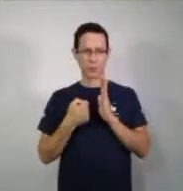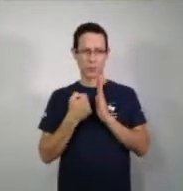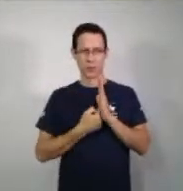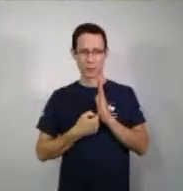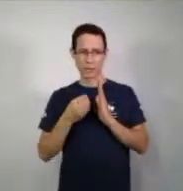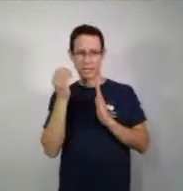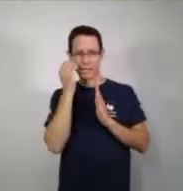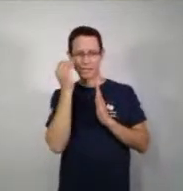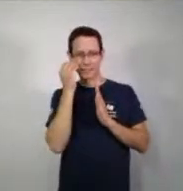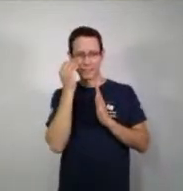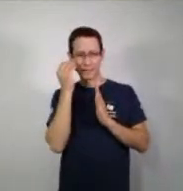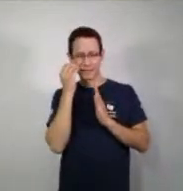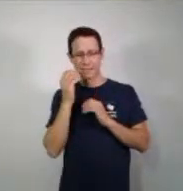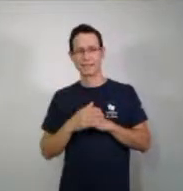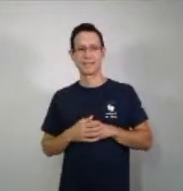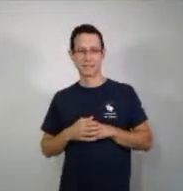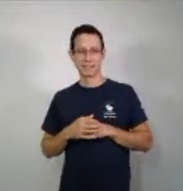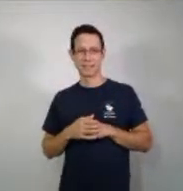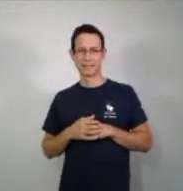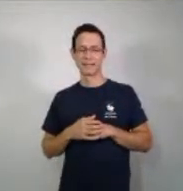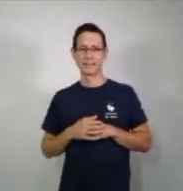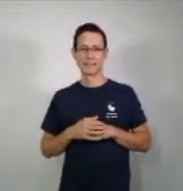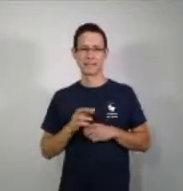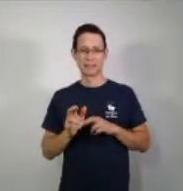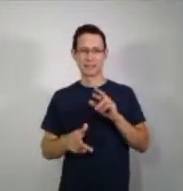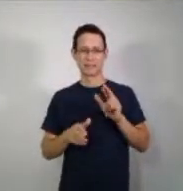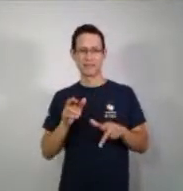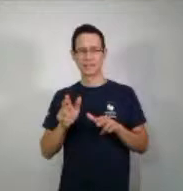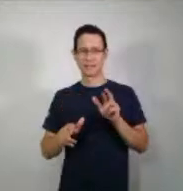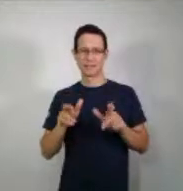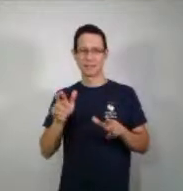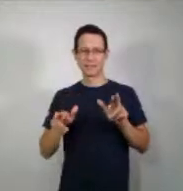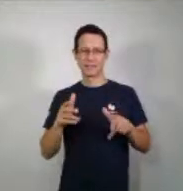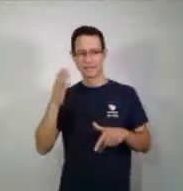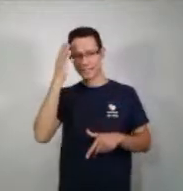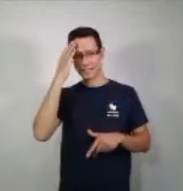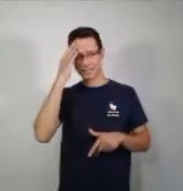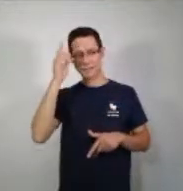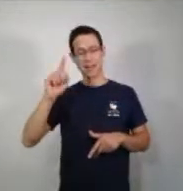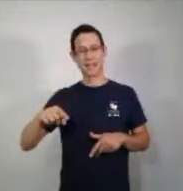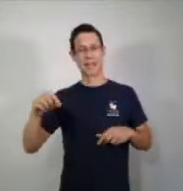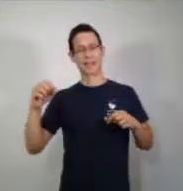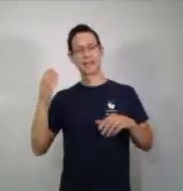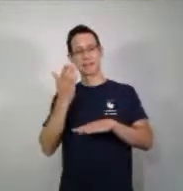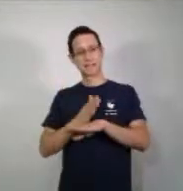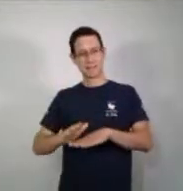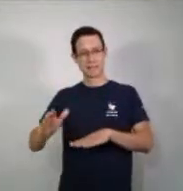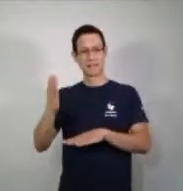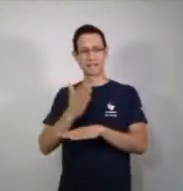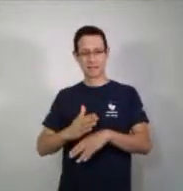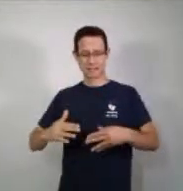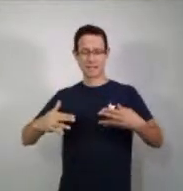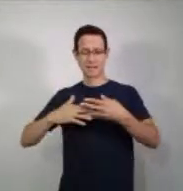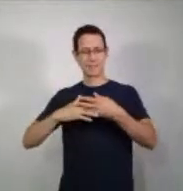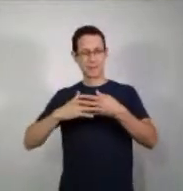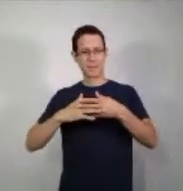as instituições, né? Acho que é um exercício de cidadania que a gente tem